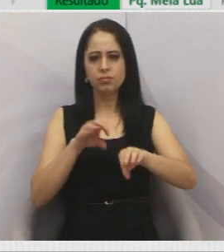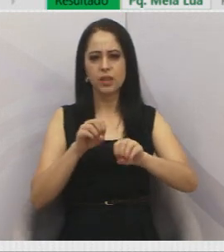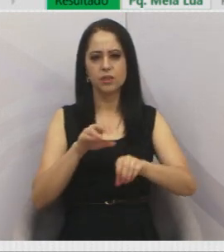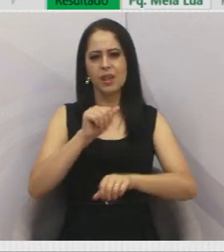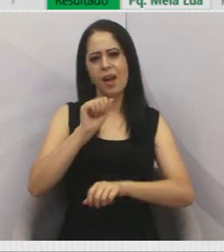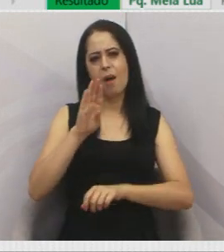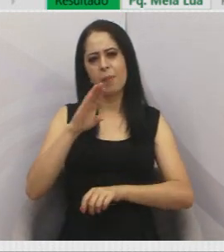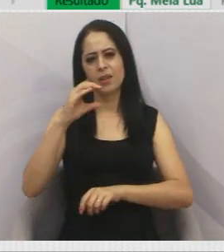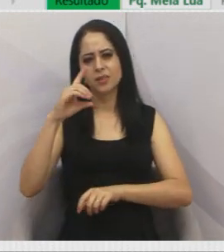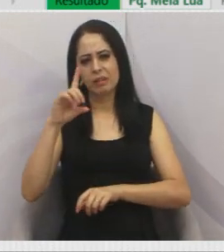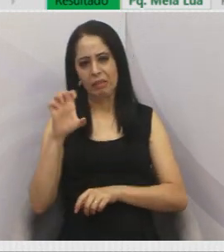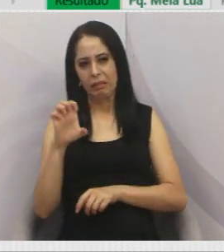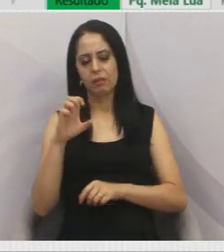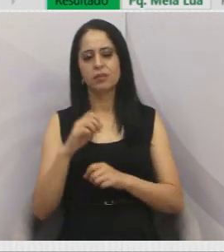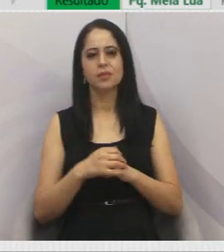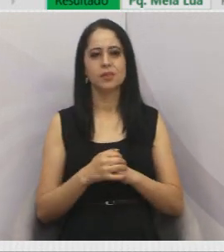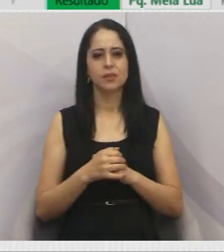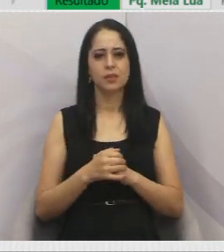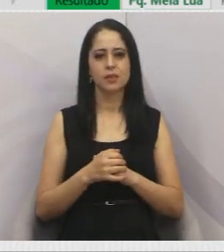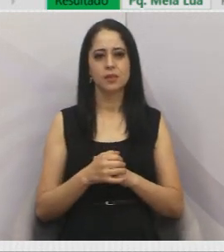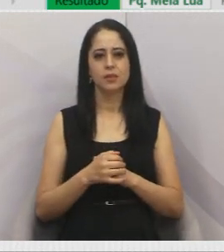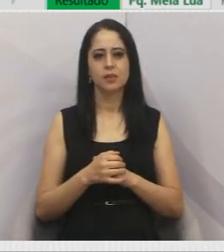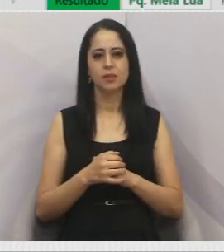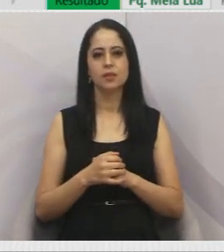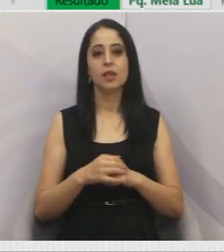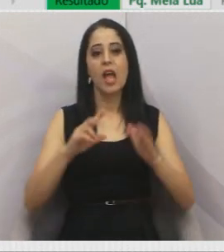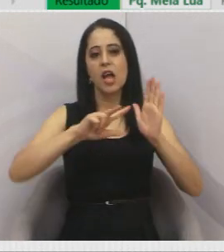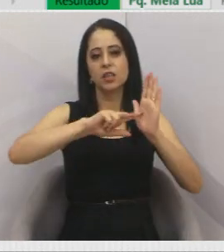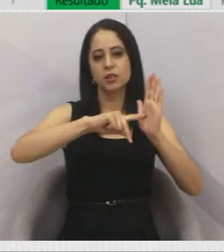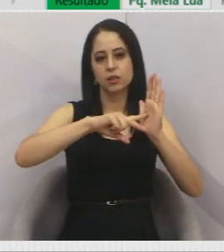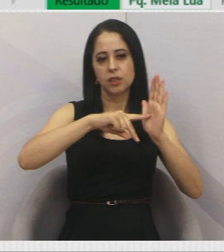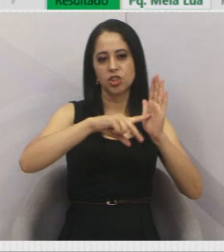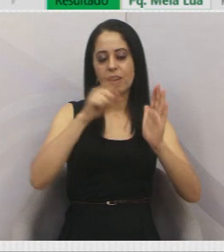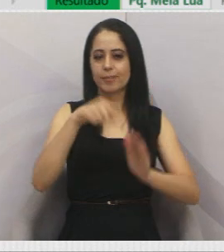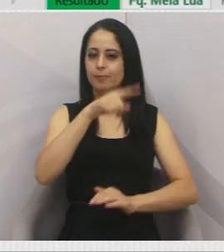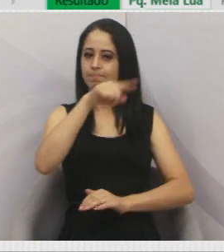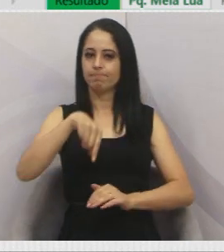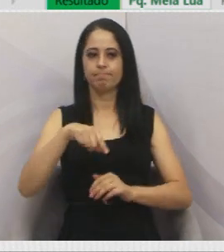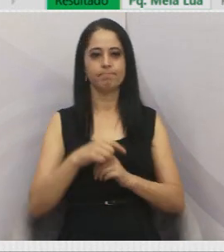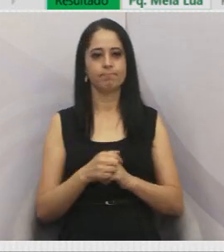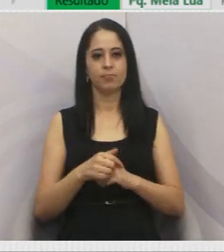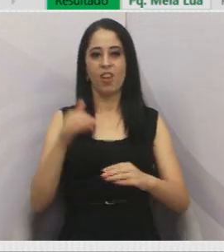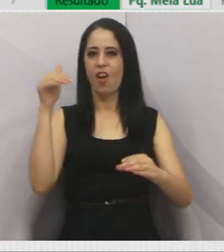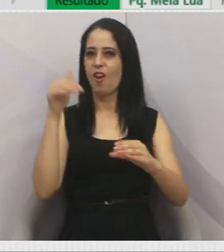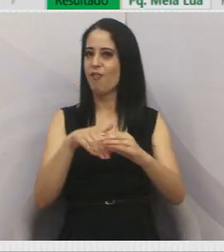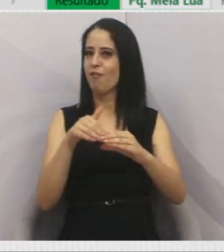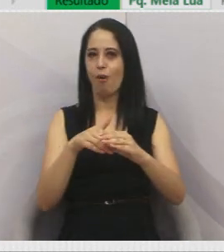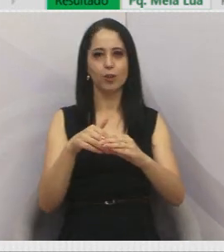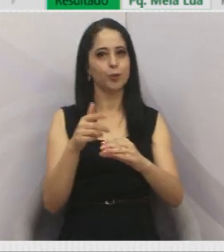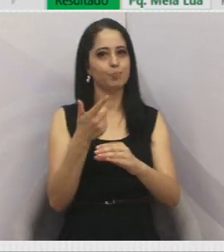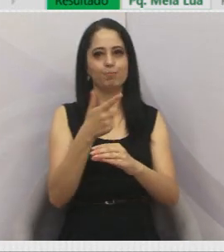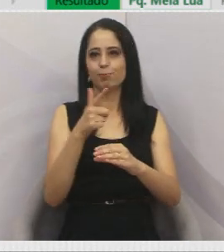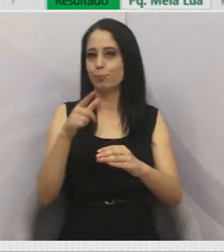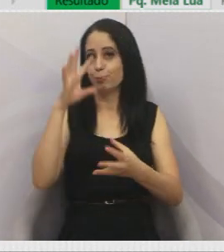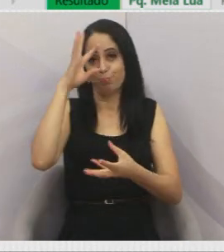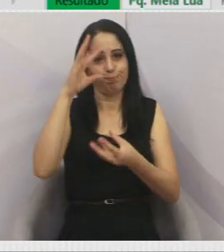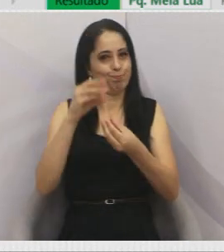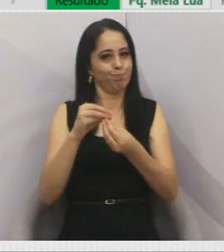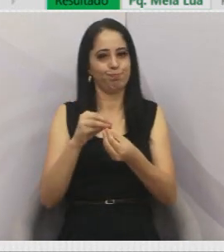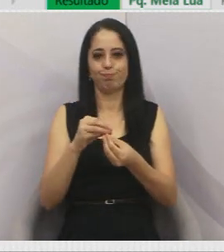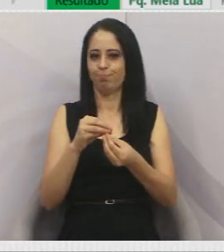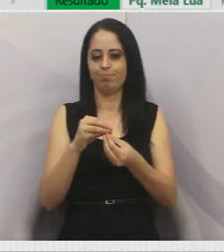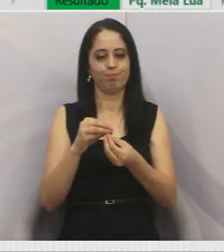Agroecologia Urbana. Entidade classe sindical, anulado. Voto inconclusivo no voto,